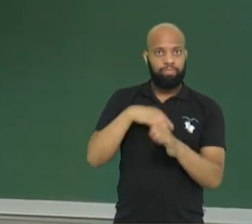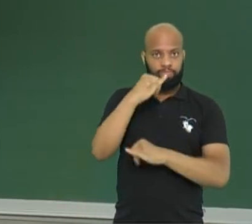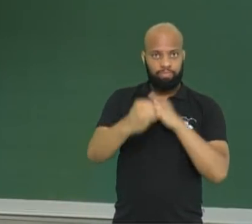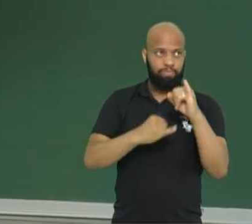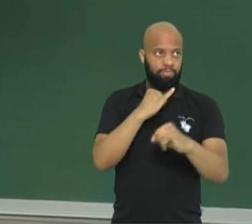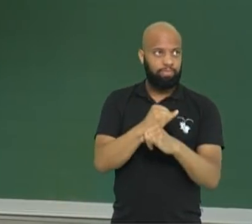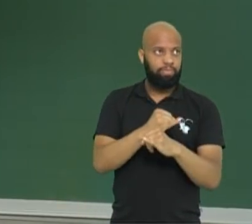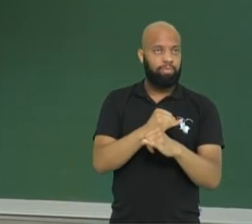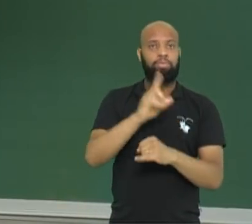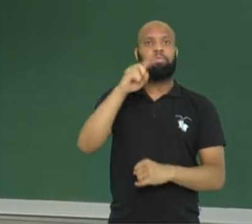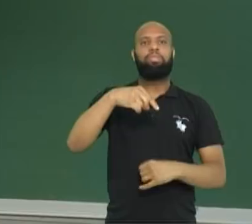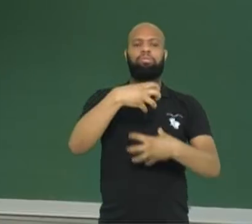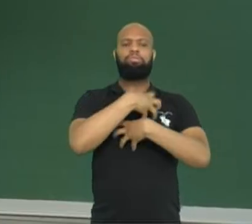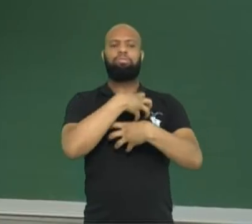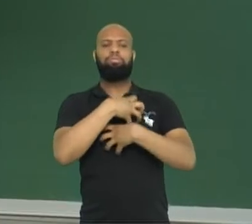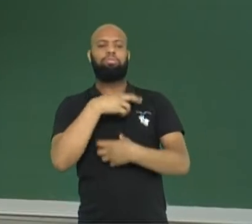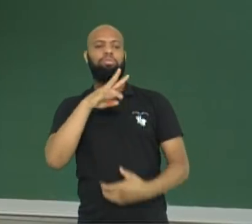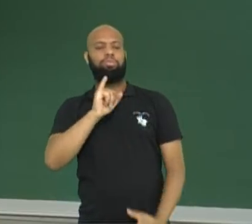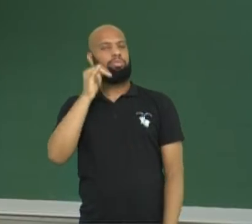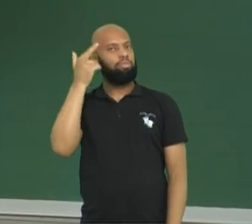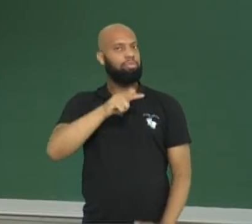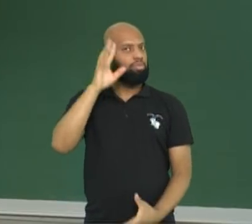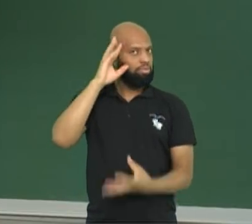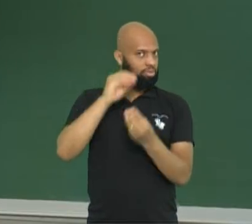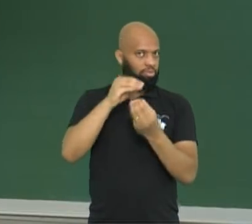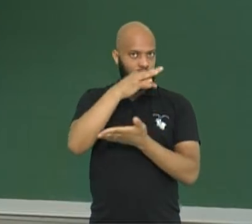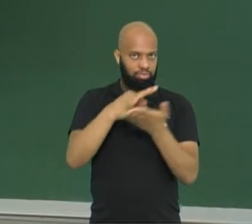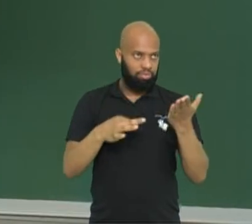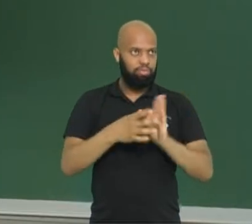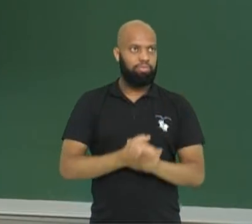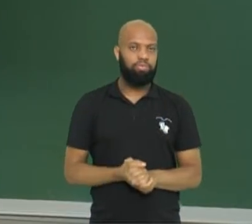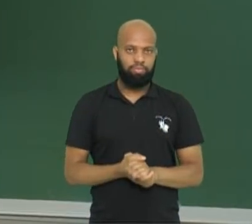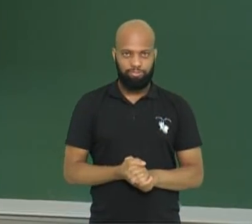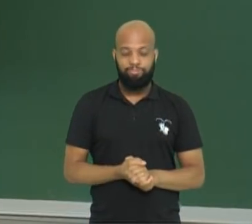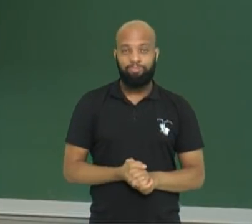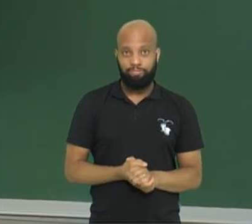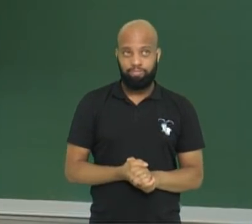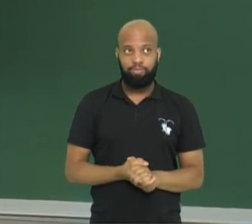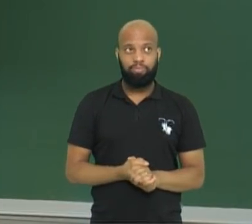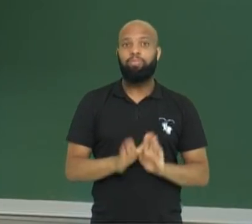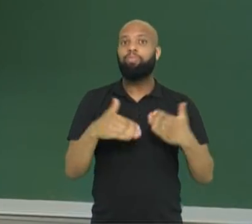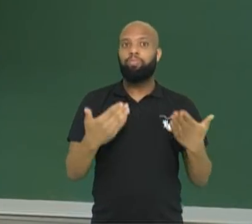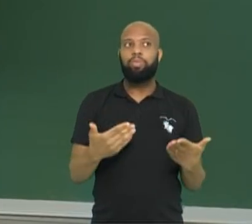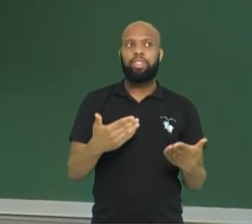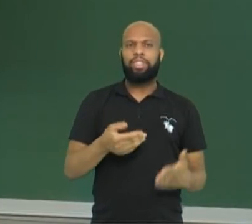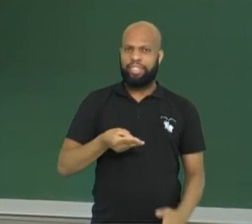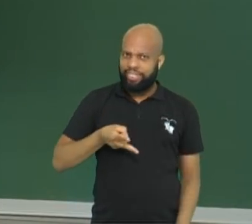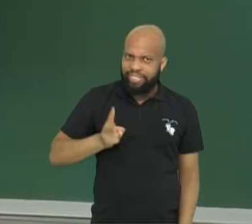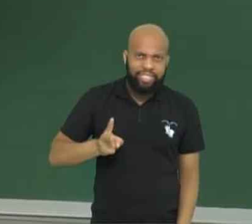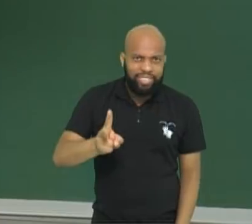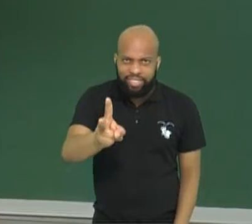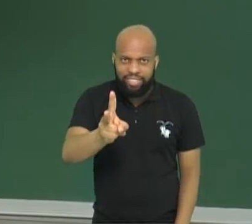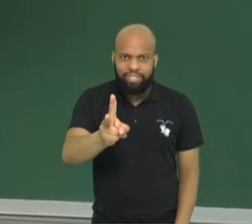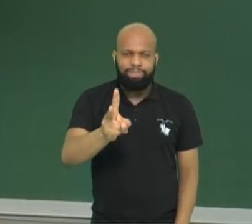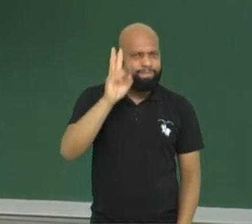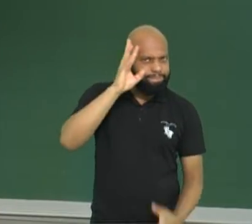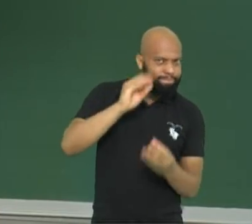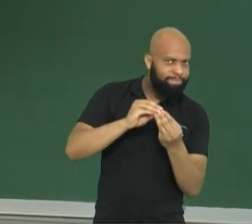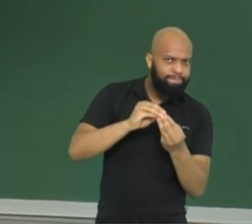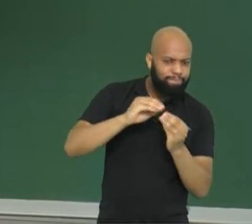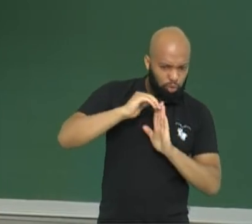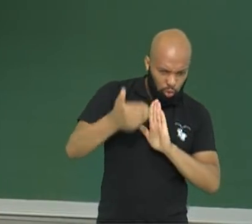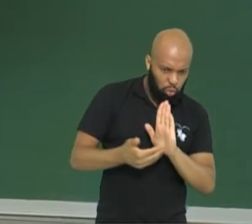são possibilidades de compreender o texto, beleza? Então, elas nem sempre, né, são compreendidas